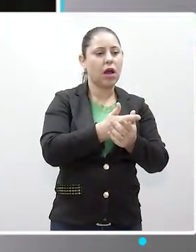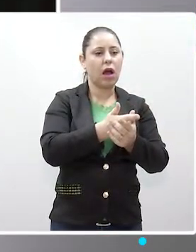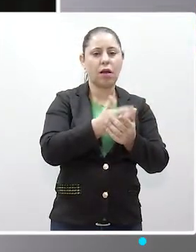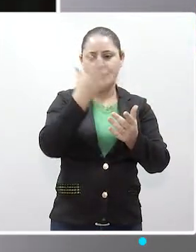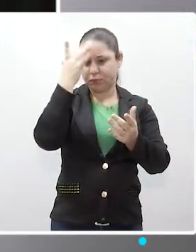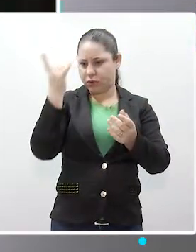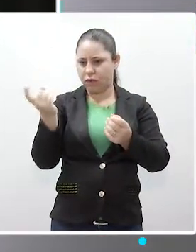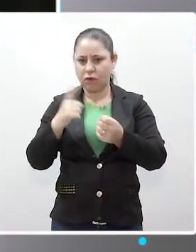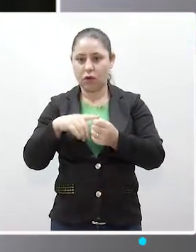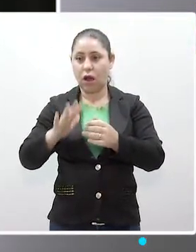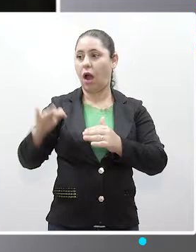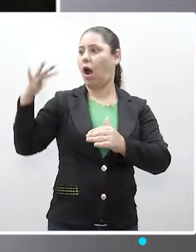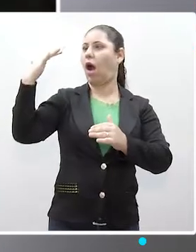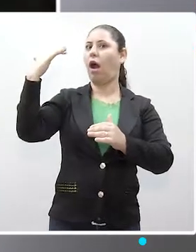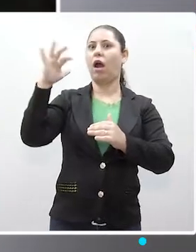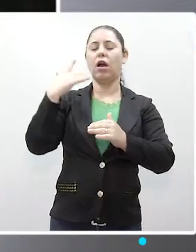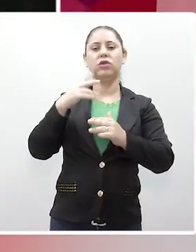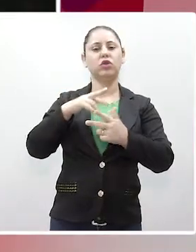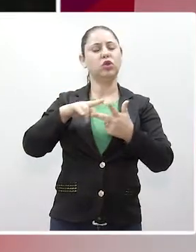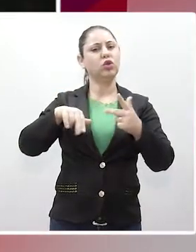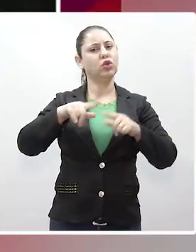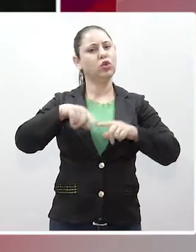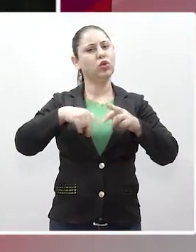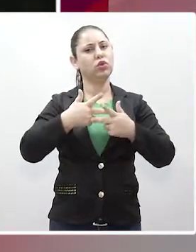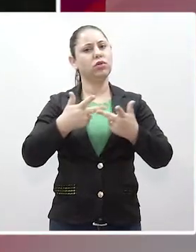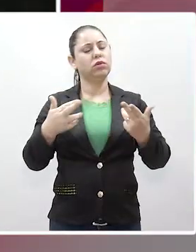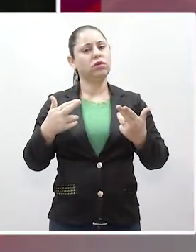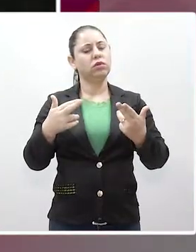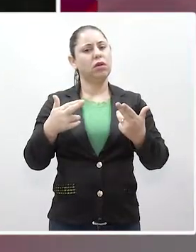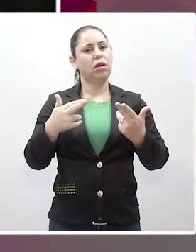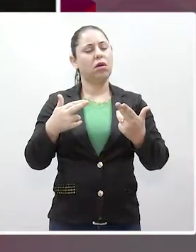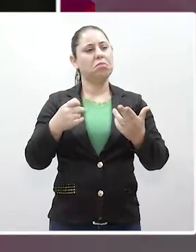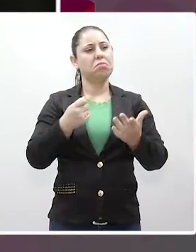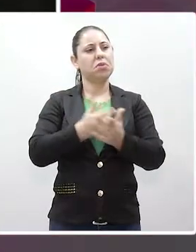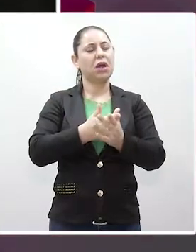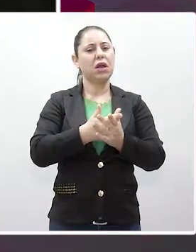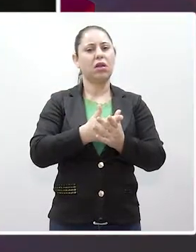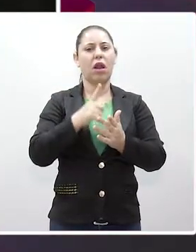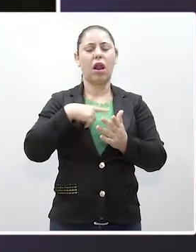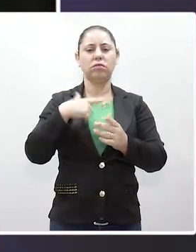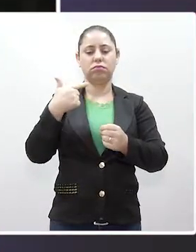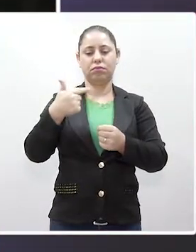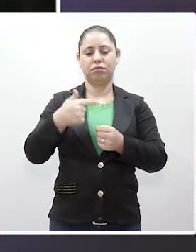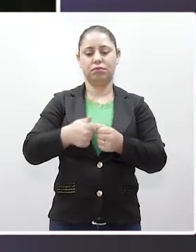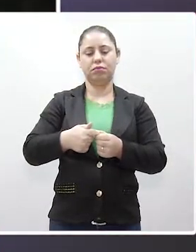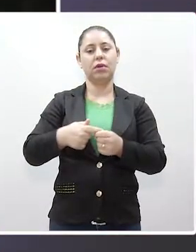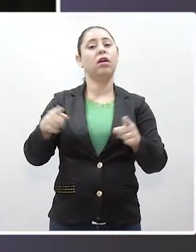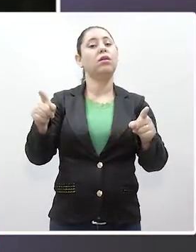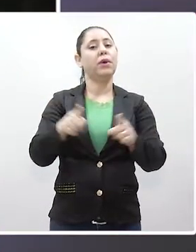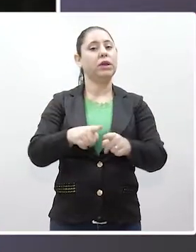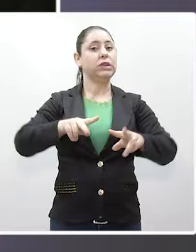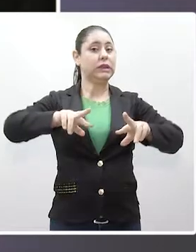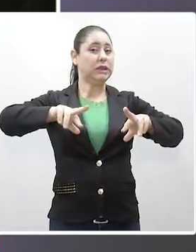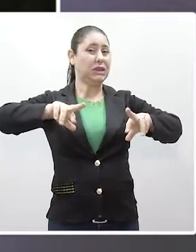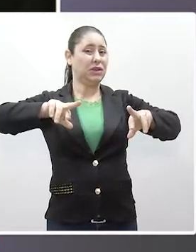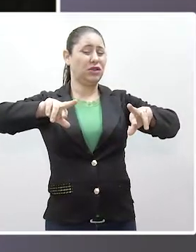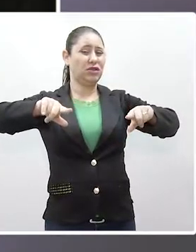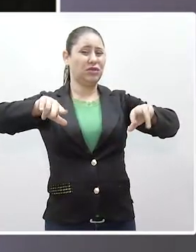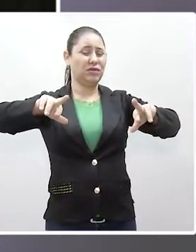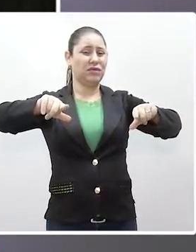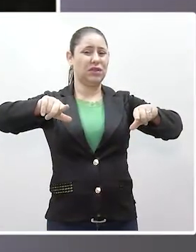Uma das coisas que a gente percebe no supermercado, nos postos de gasolina, é a